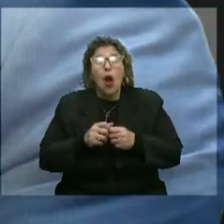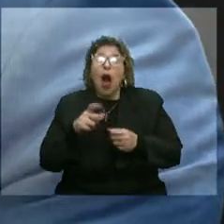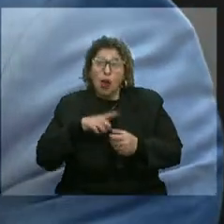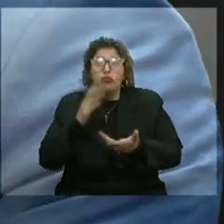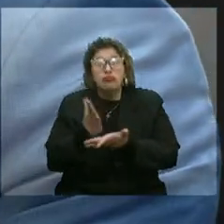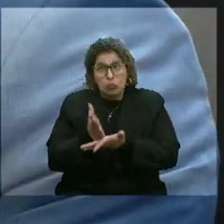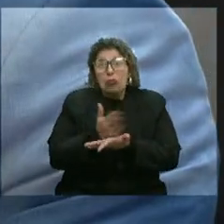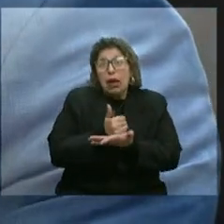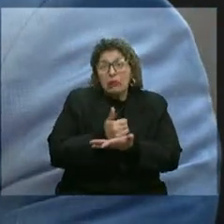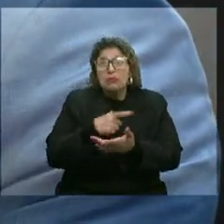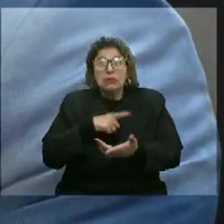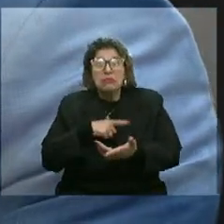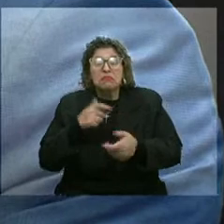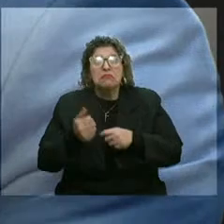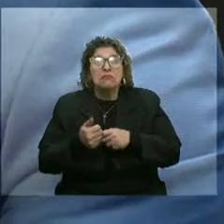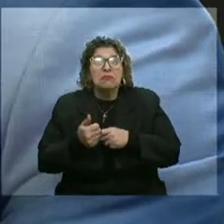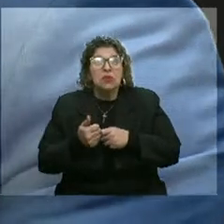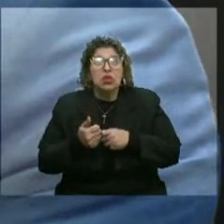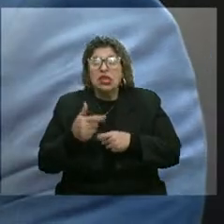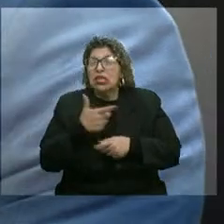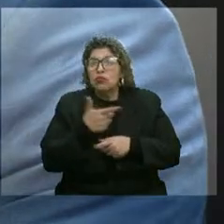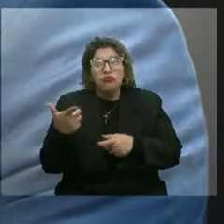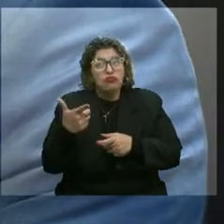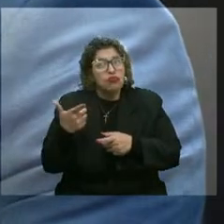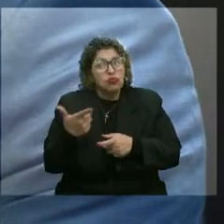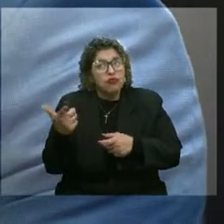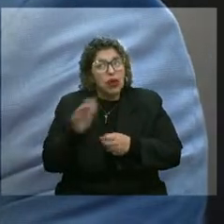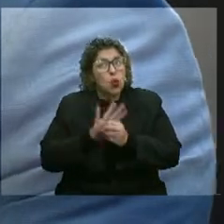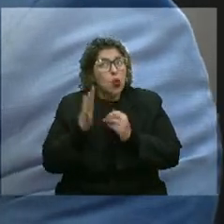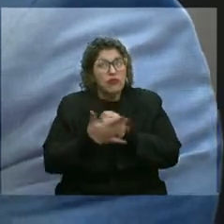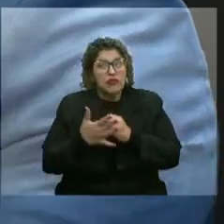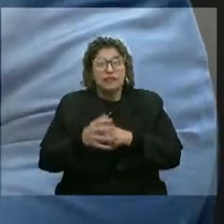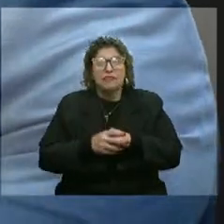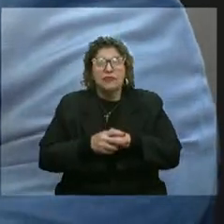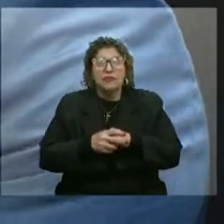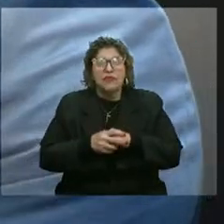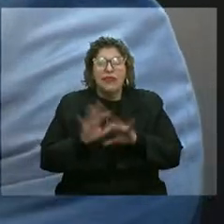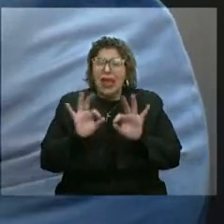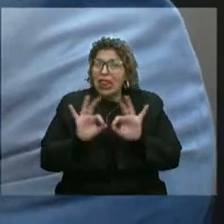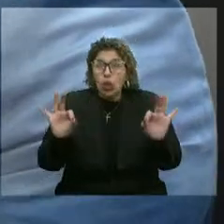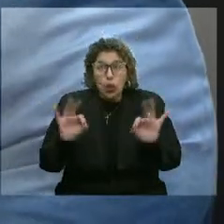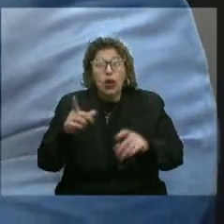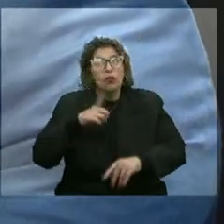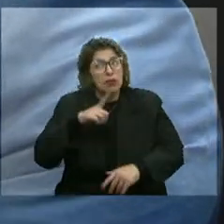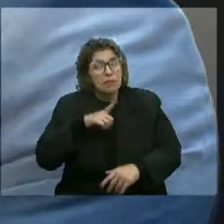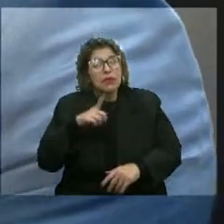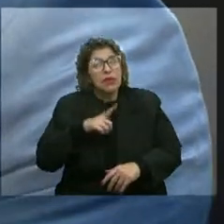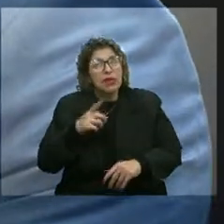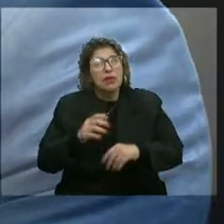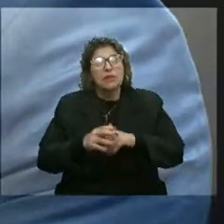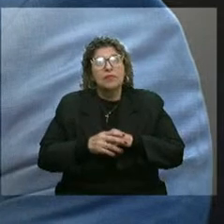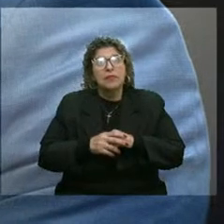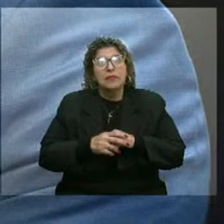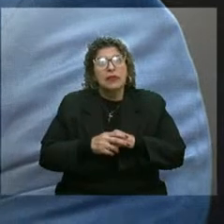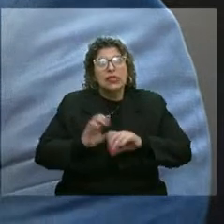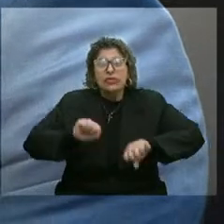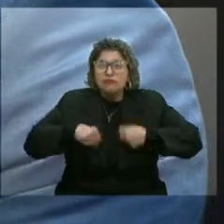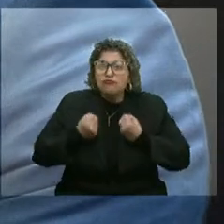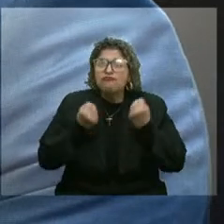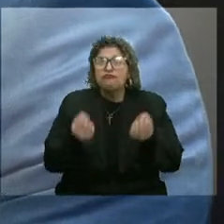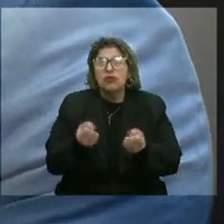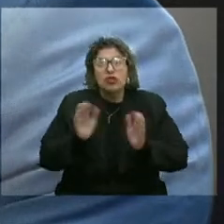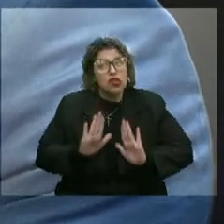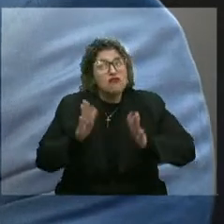parcialmente atendidos nas suas demandas de saúde não COVID. É natural, não é, que a gente entenda o quanto que de esforço e